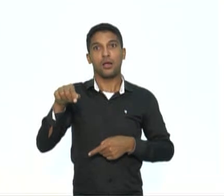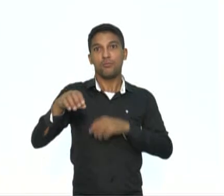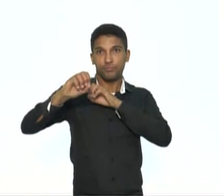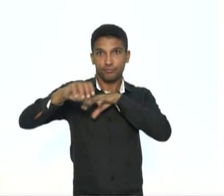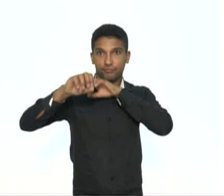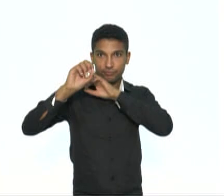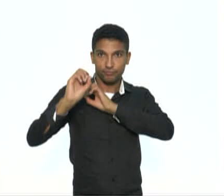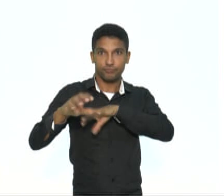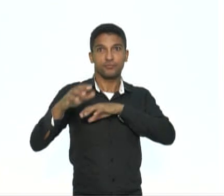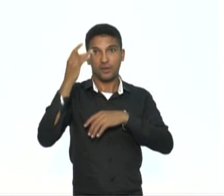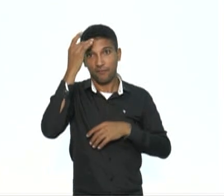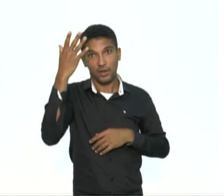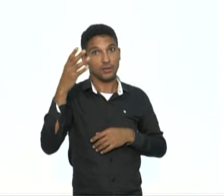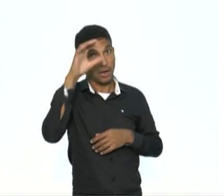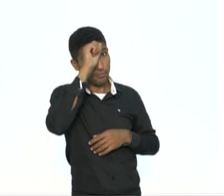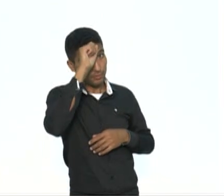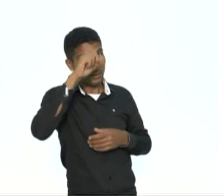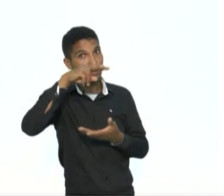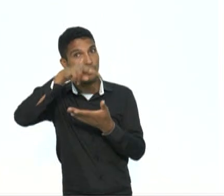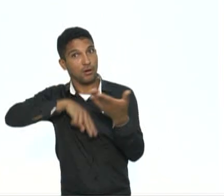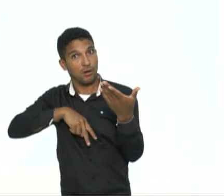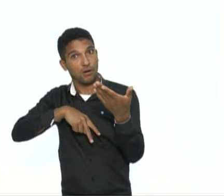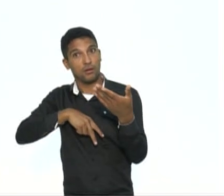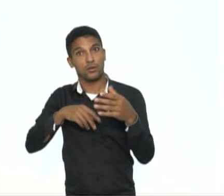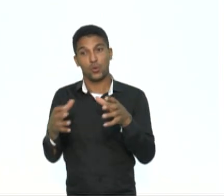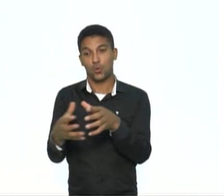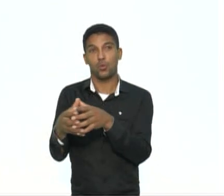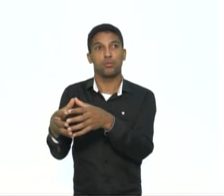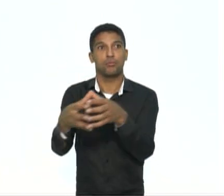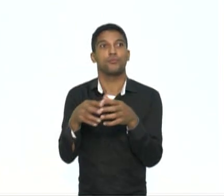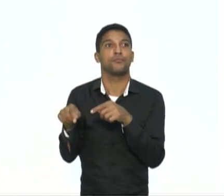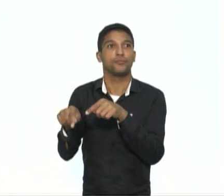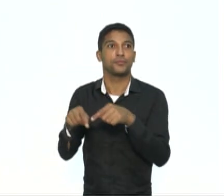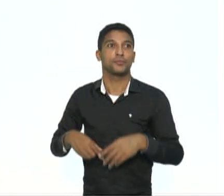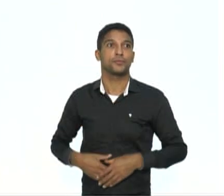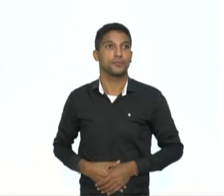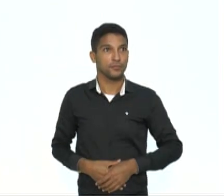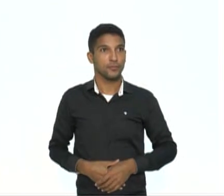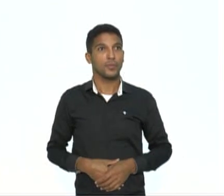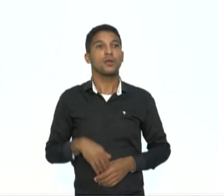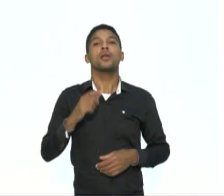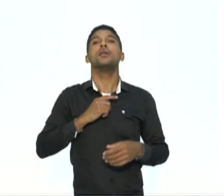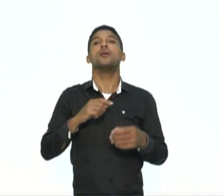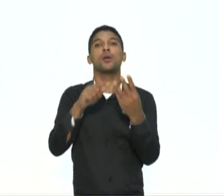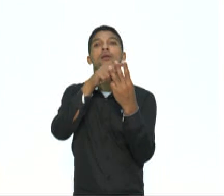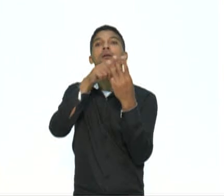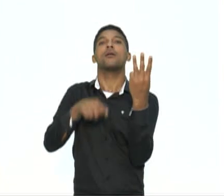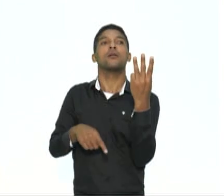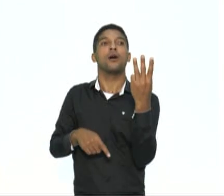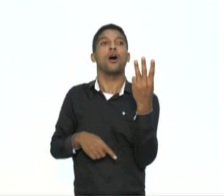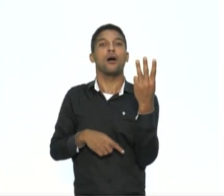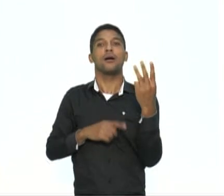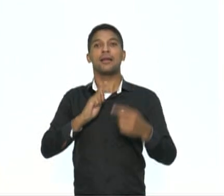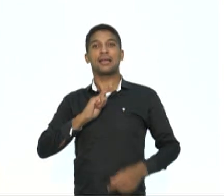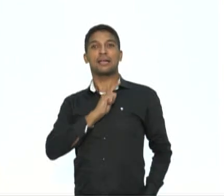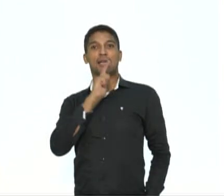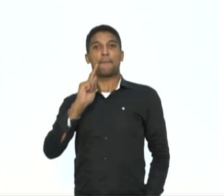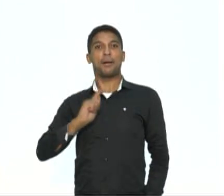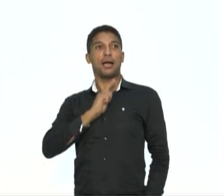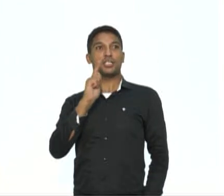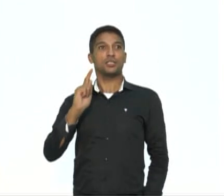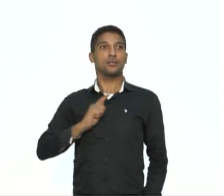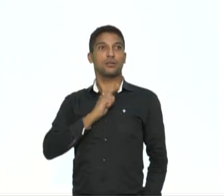objetivo deles era reviver o saber clássico, o trivium, que era o ensino literário, né? Gramática, retórica, que é a dialética, e o quadrivium, que